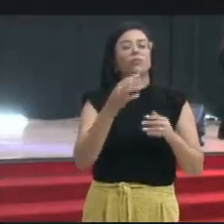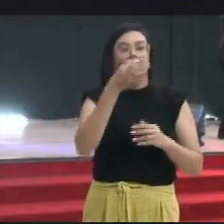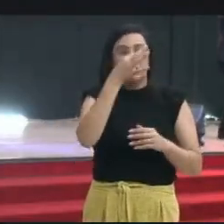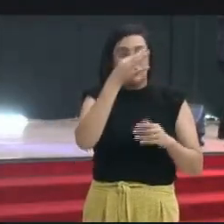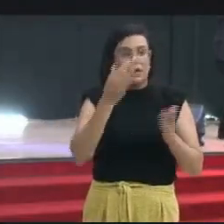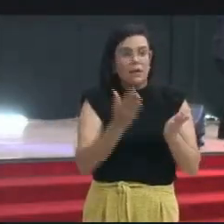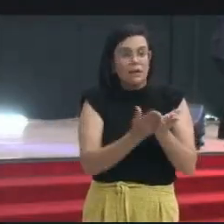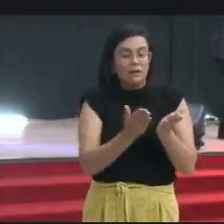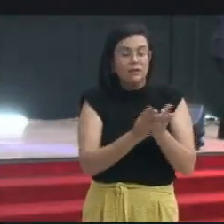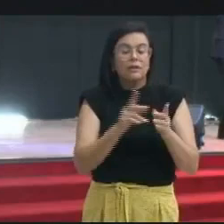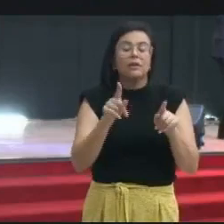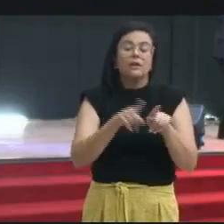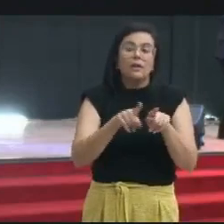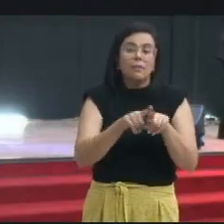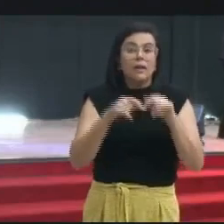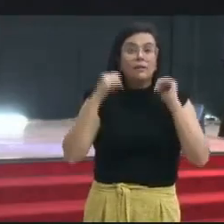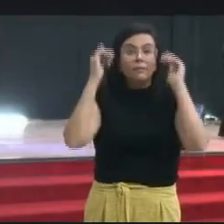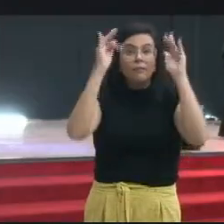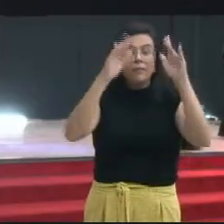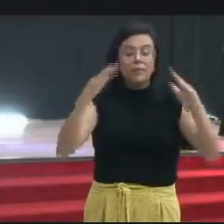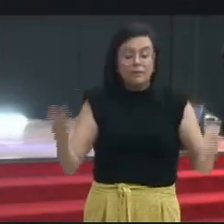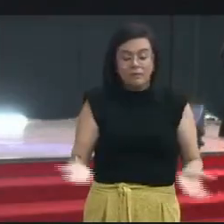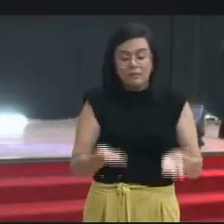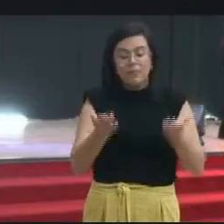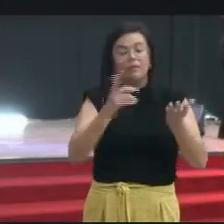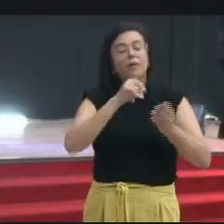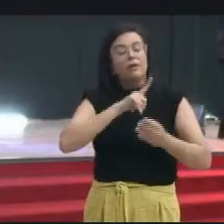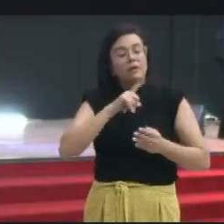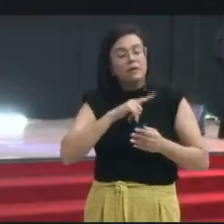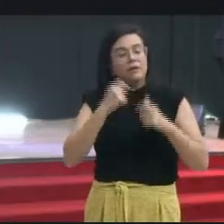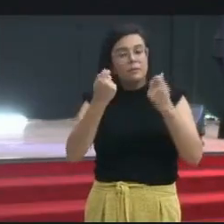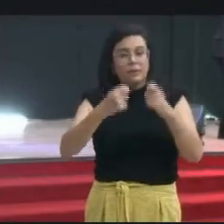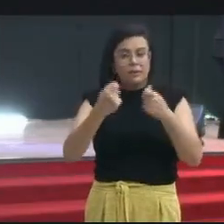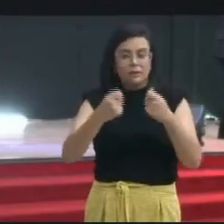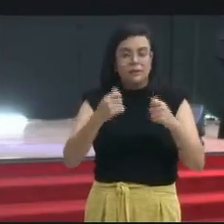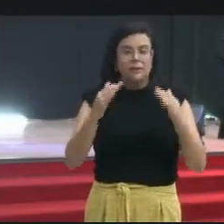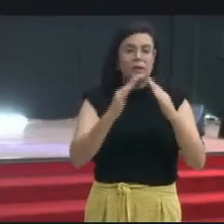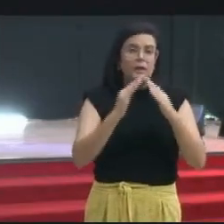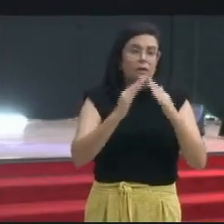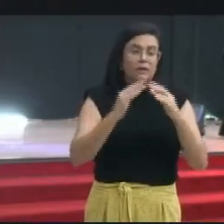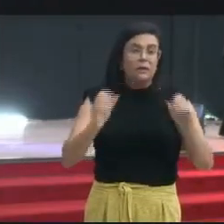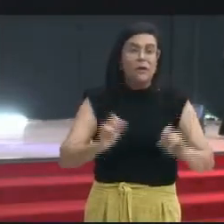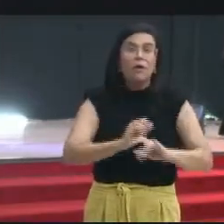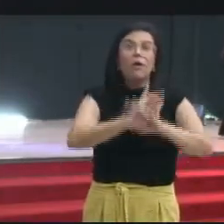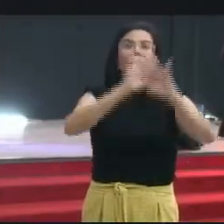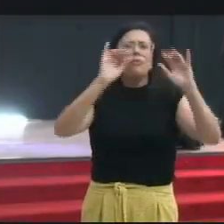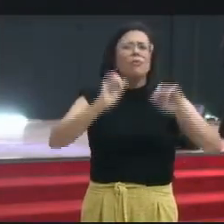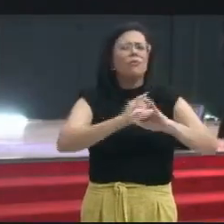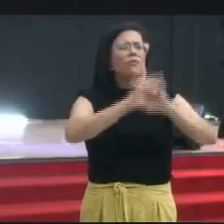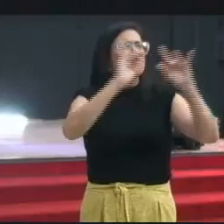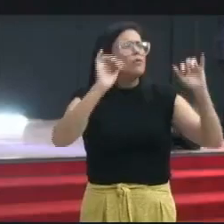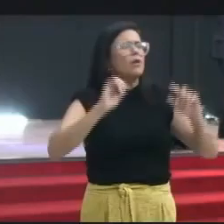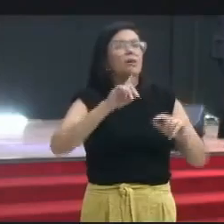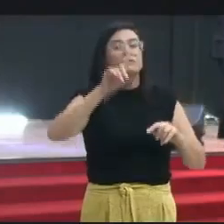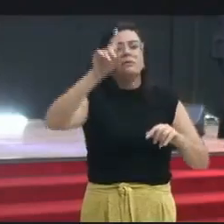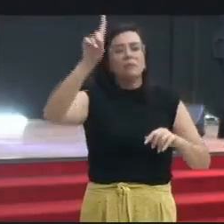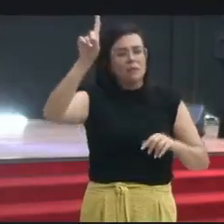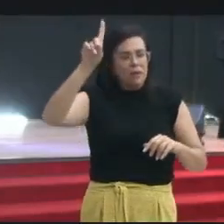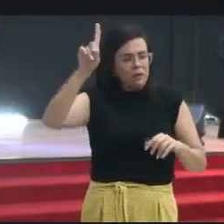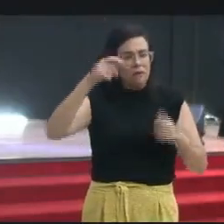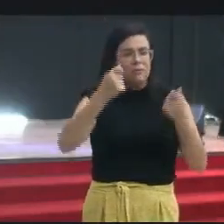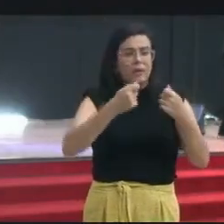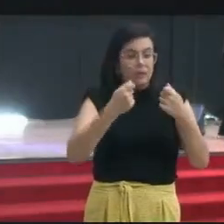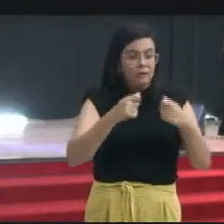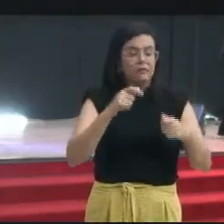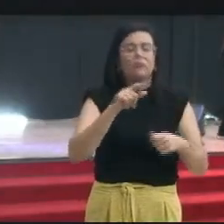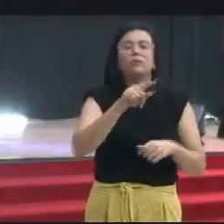bênção, a sua casa tem que ser um lugar de avivamento, a sua casa tem que ser um lugar de glória a Deus, a sua casa tem que ser um lugar